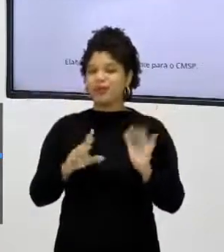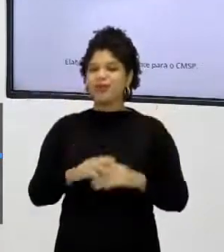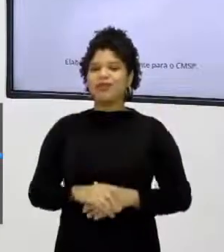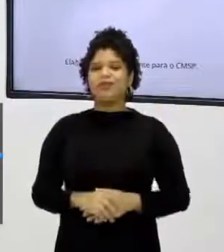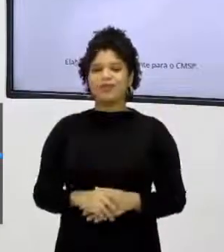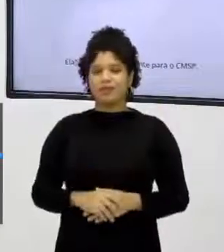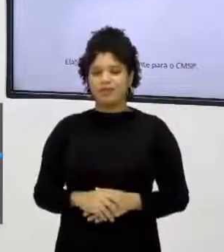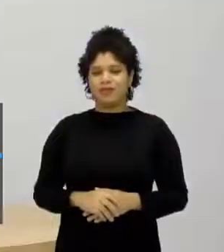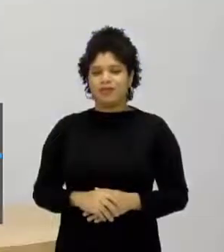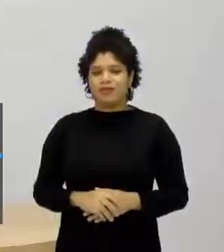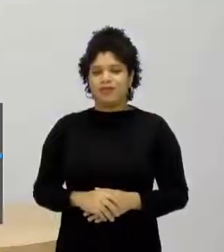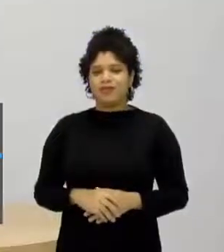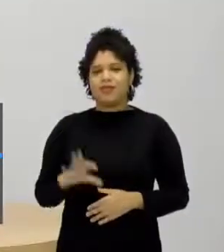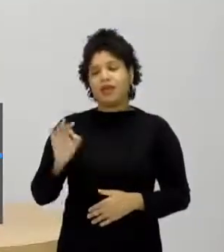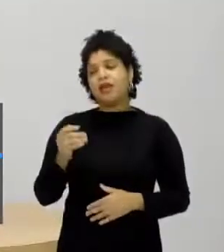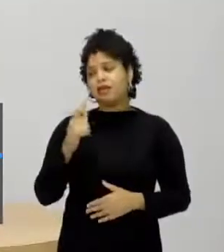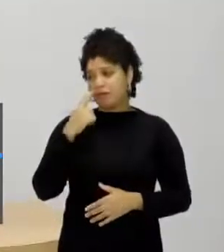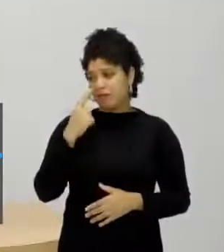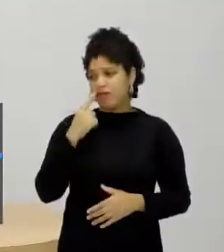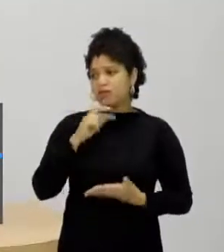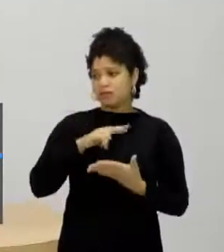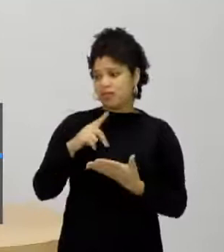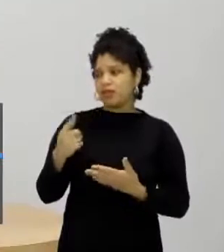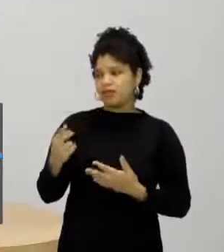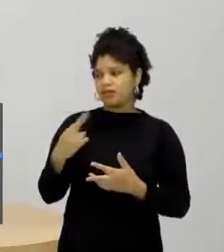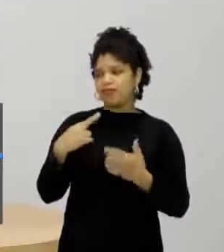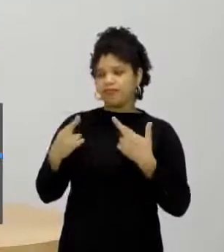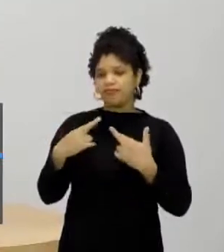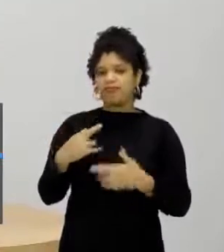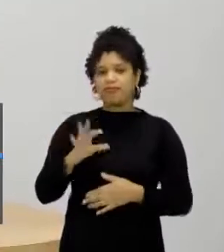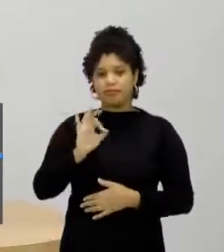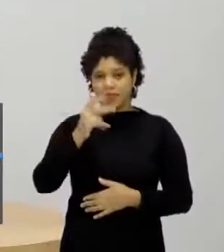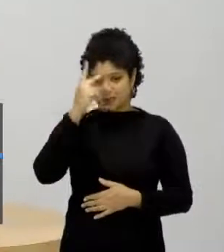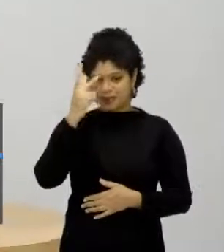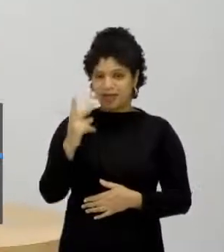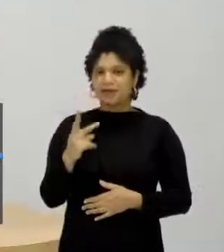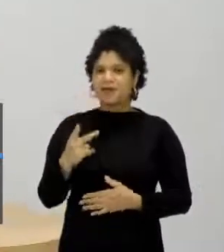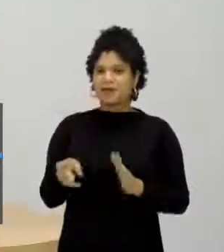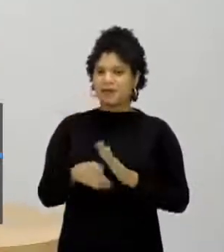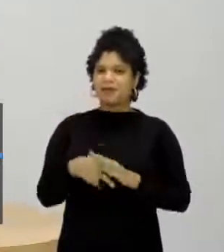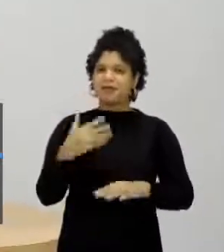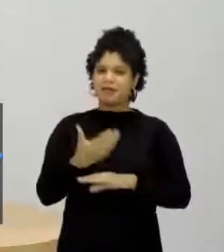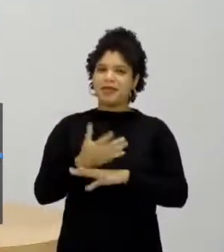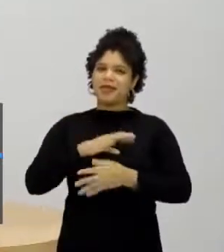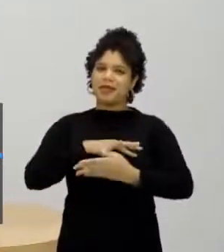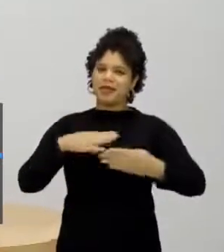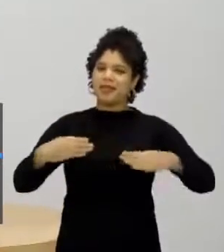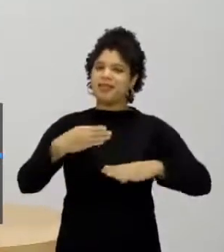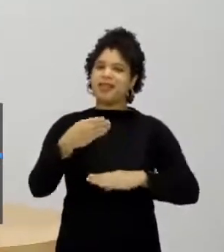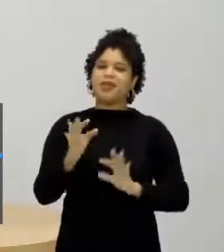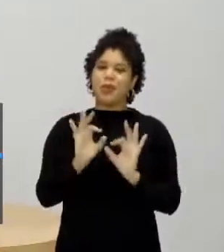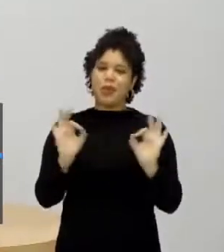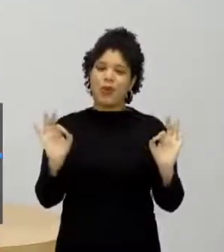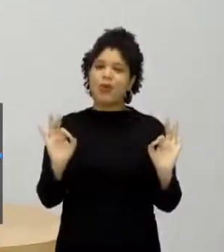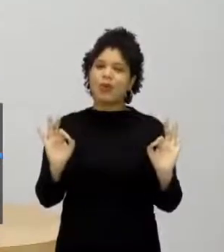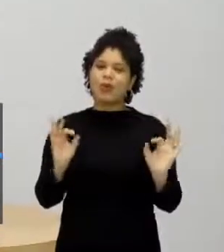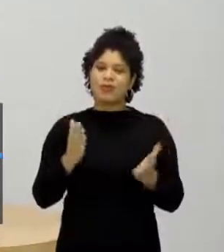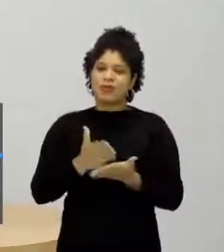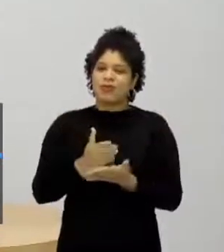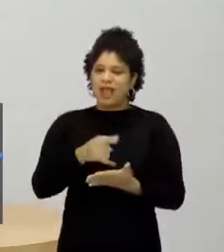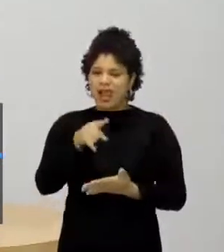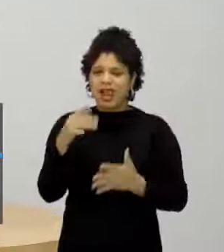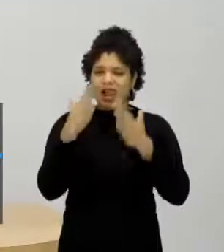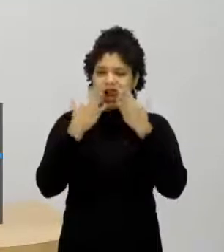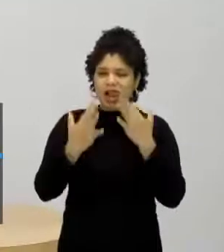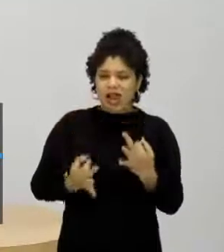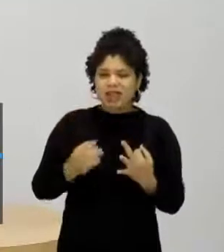tá aqui? Isso aí, muito Só bem. resposta de alto nível, né? O pessoal de biologia, eles sempre arrasam, né, Giba? Eles são sempre muito